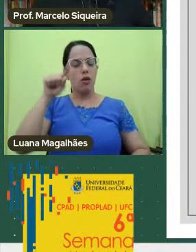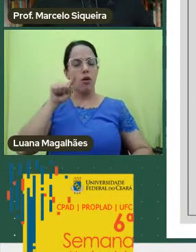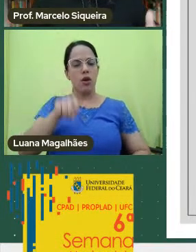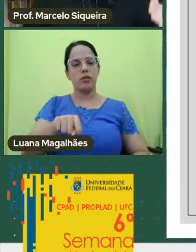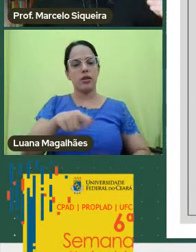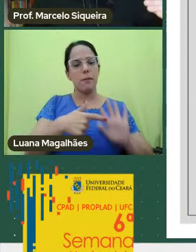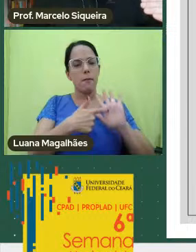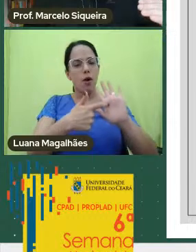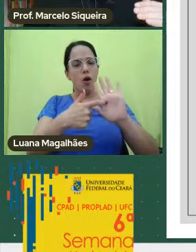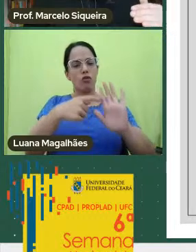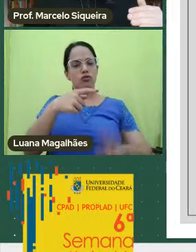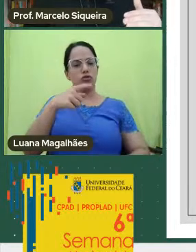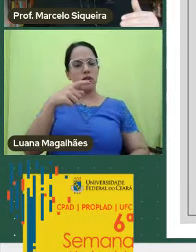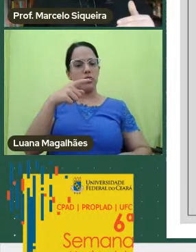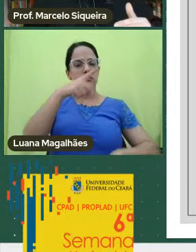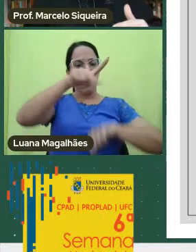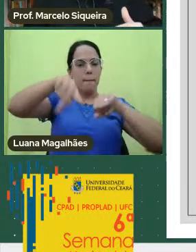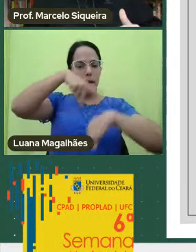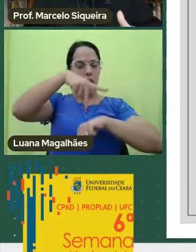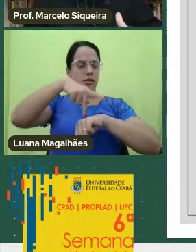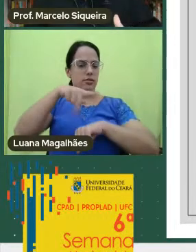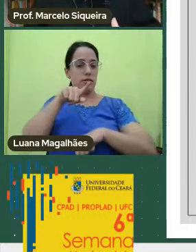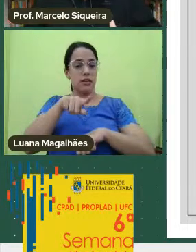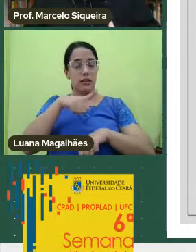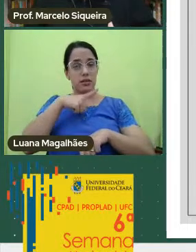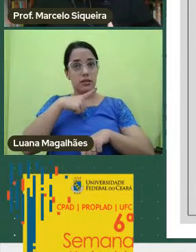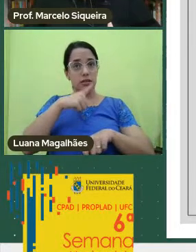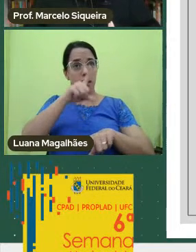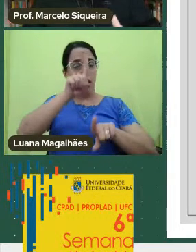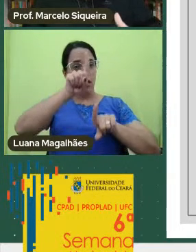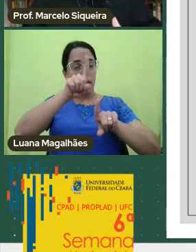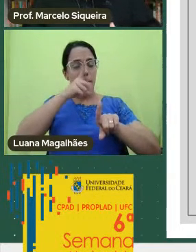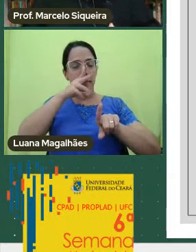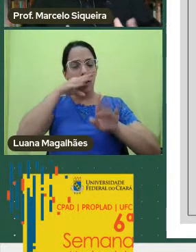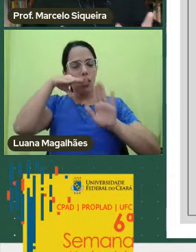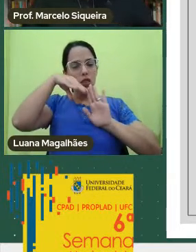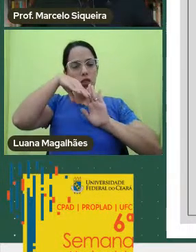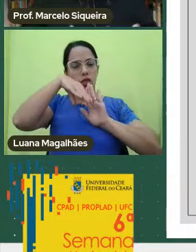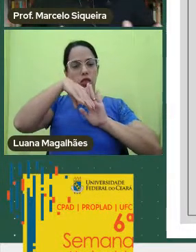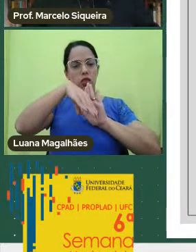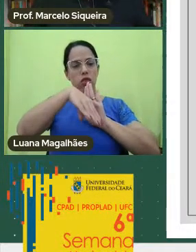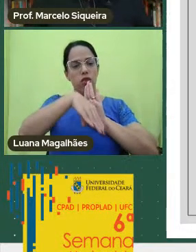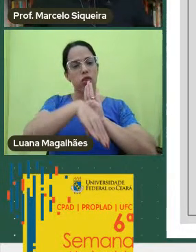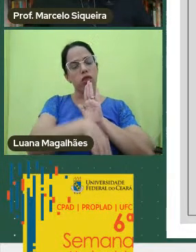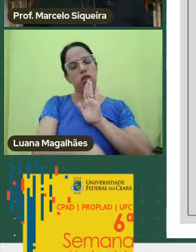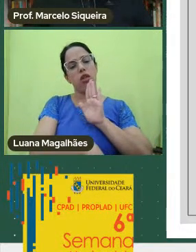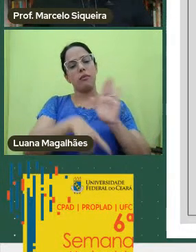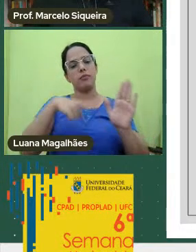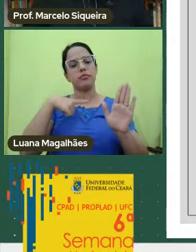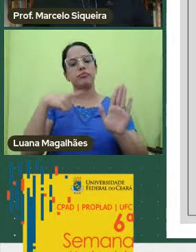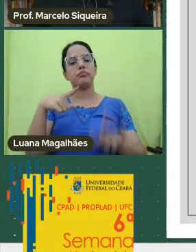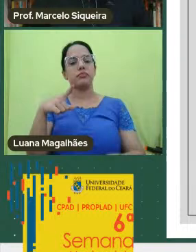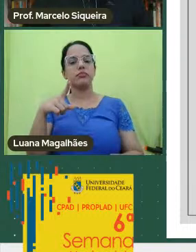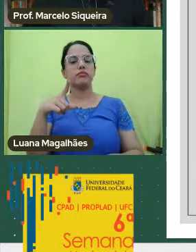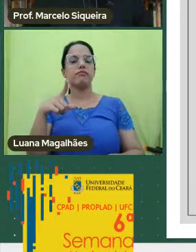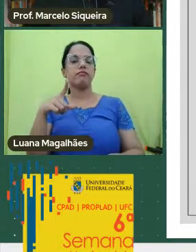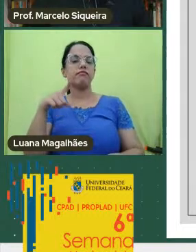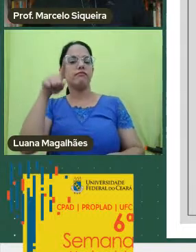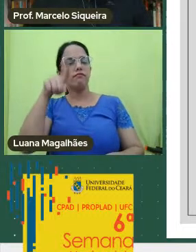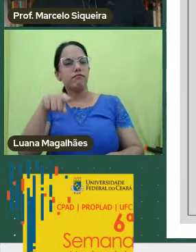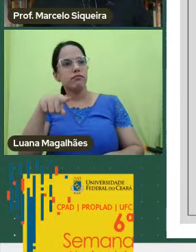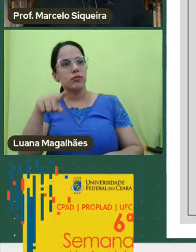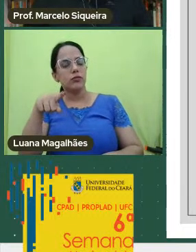nação. E quando você percebe que os níveis estão caindo, né, esses níveis medidos por organizações internacionais,